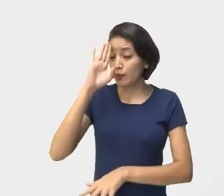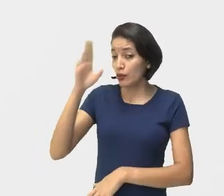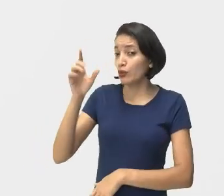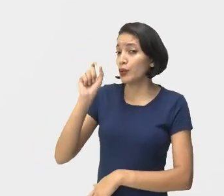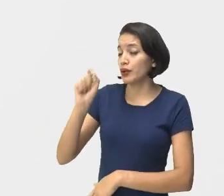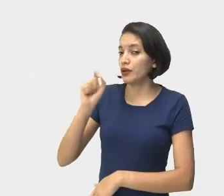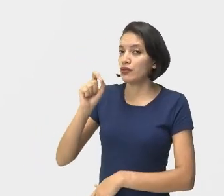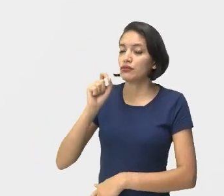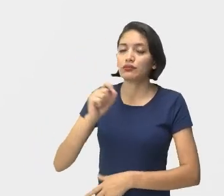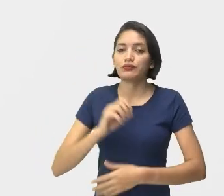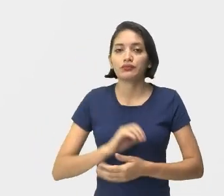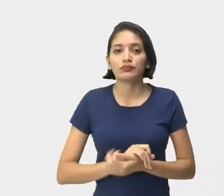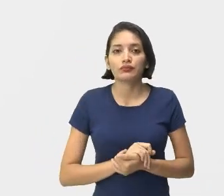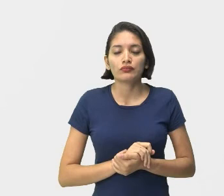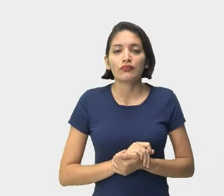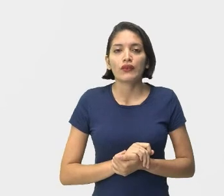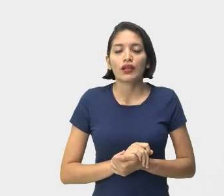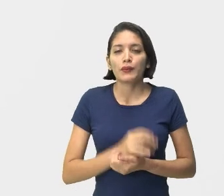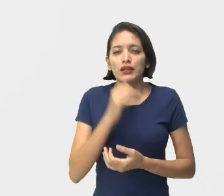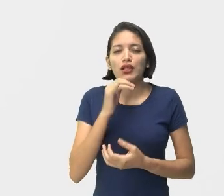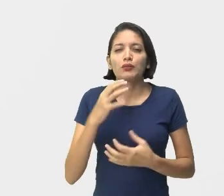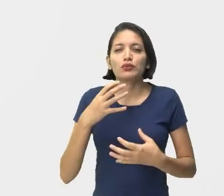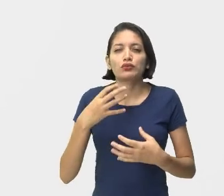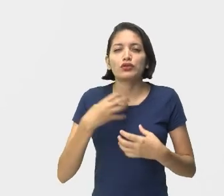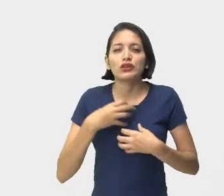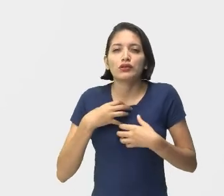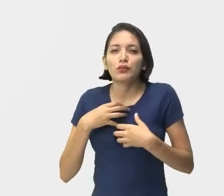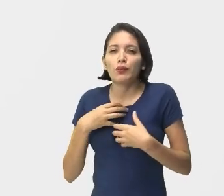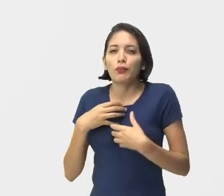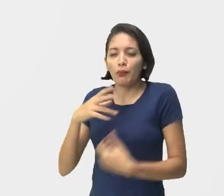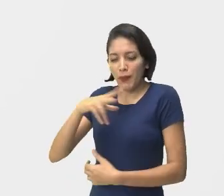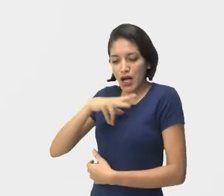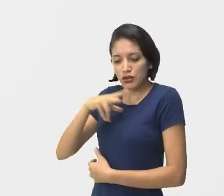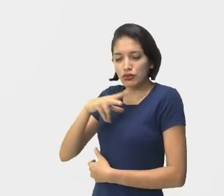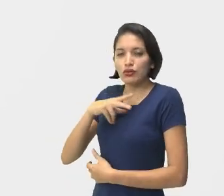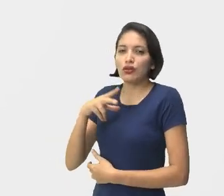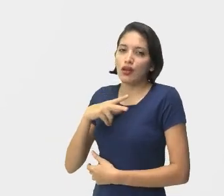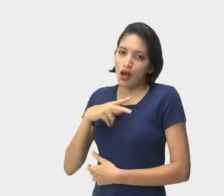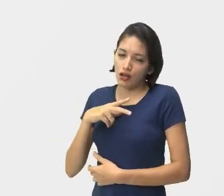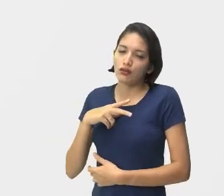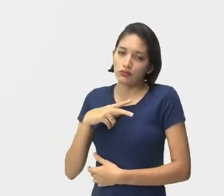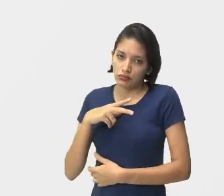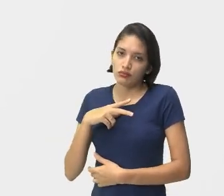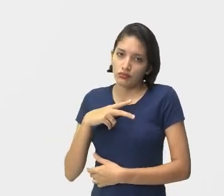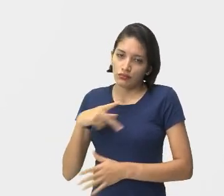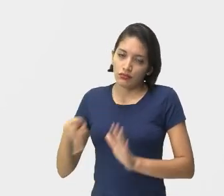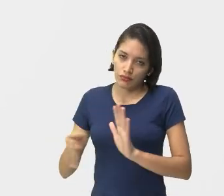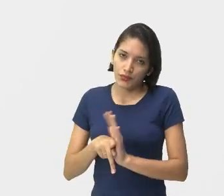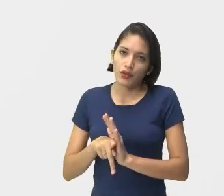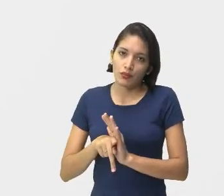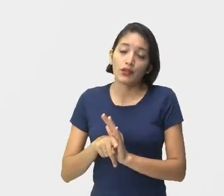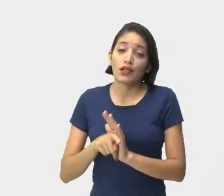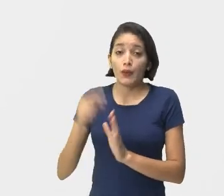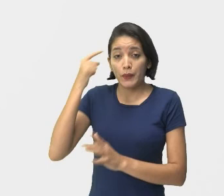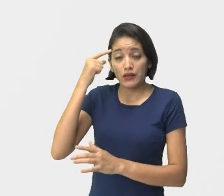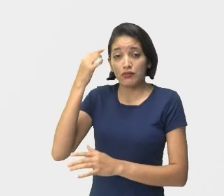discurso ideológico no sentido mais restrito, que é aquele sentido mais de uma concepção marxista,